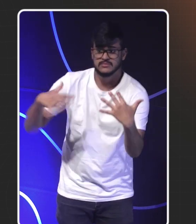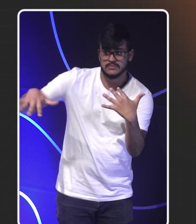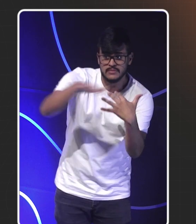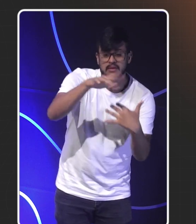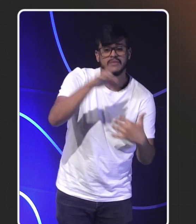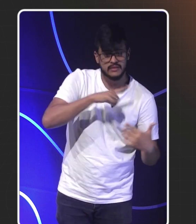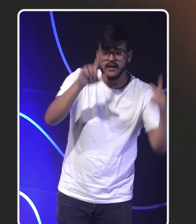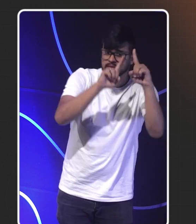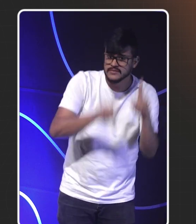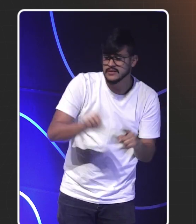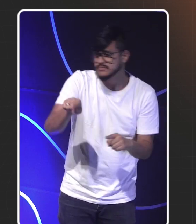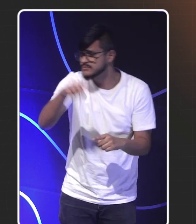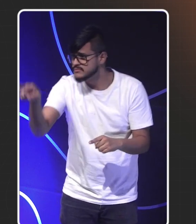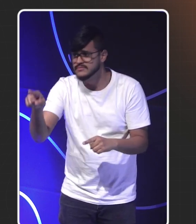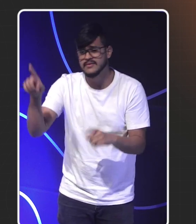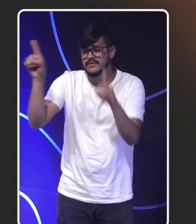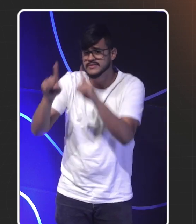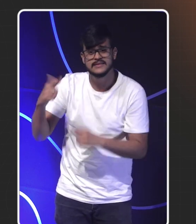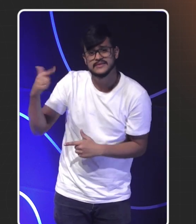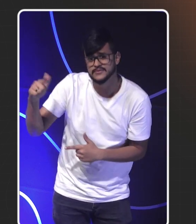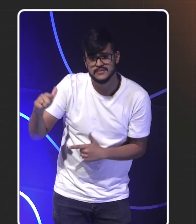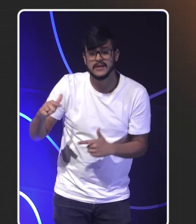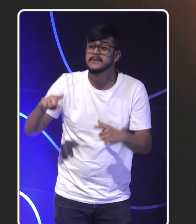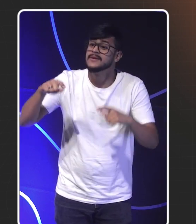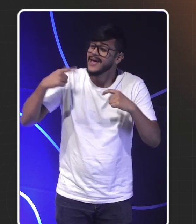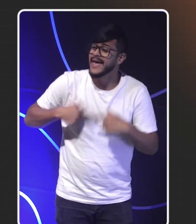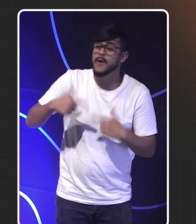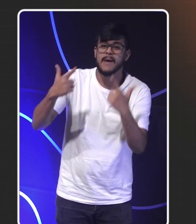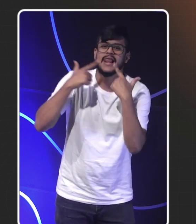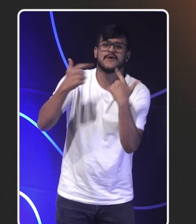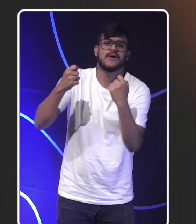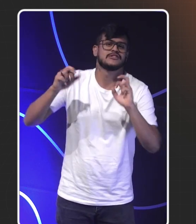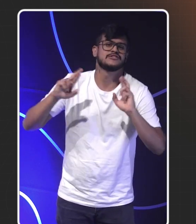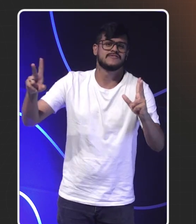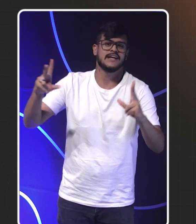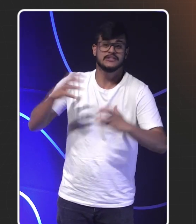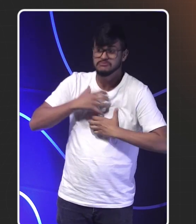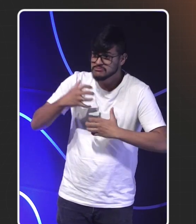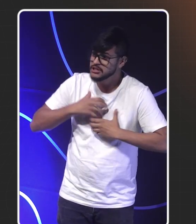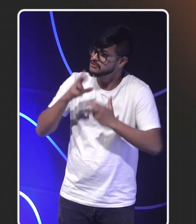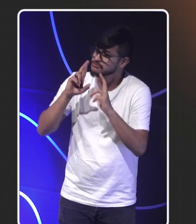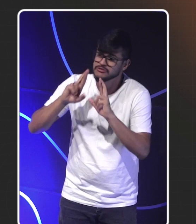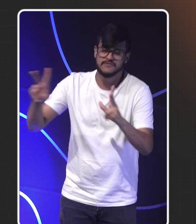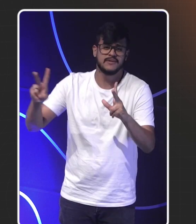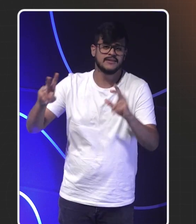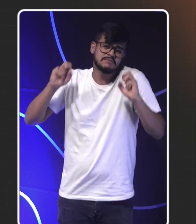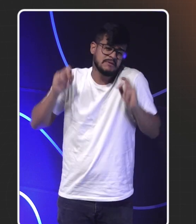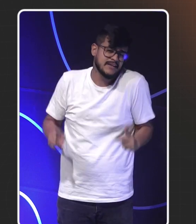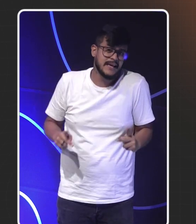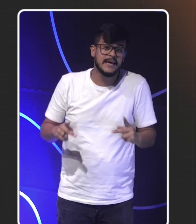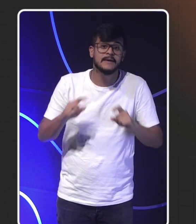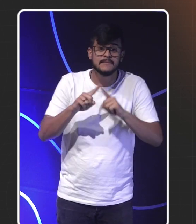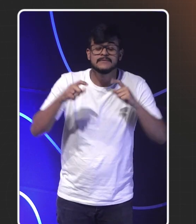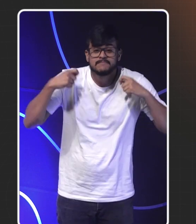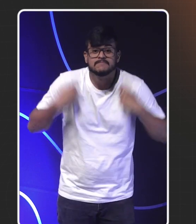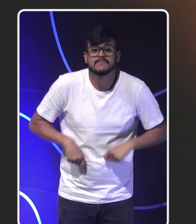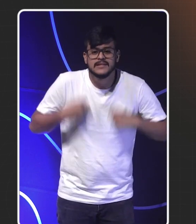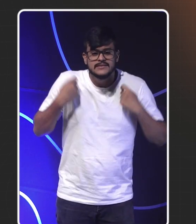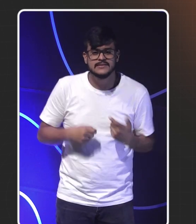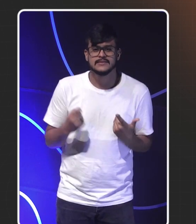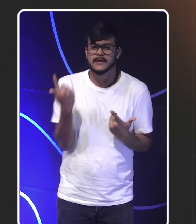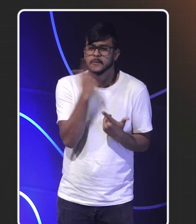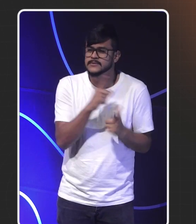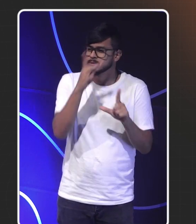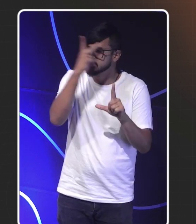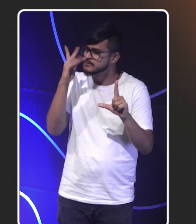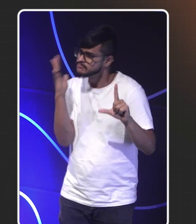Elas precisam entender a nossa linguagem, vamos dizer assim, e isso não é fácil. E ainda assim, quando você consegue